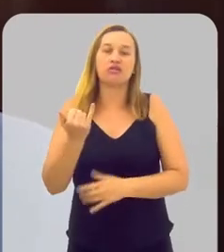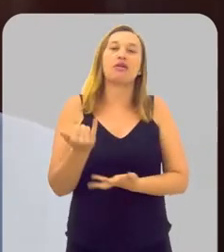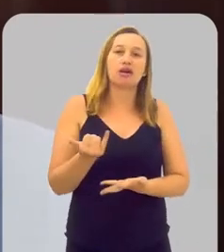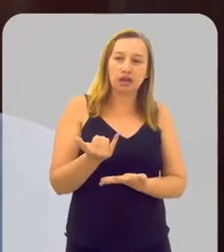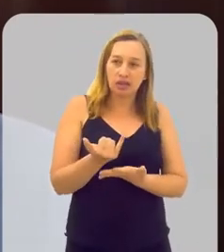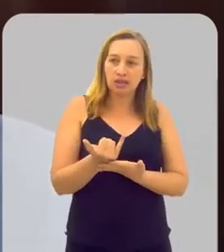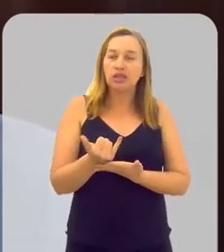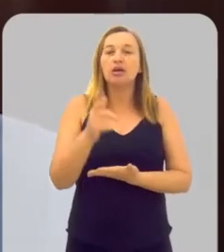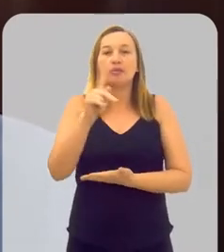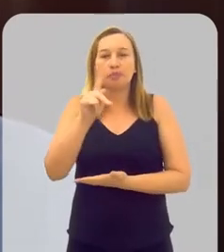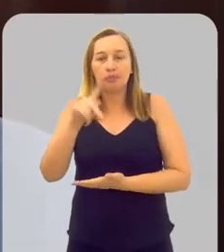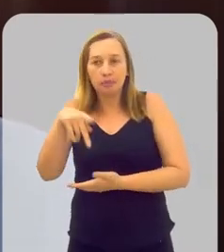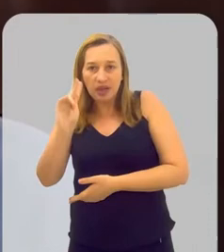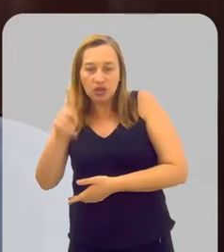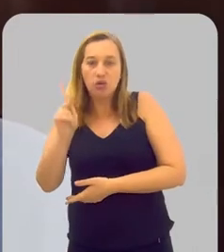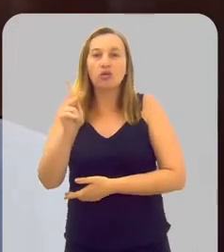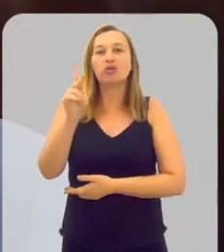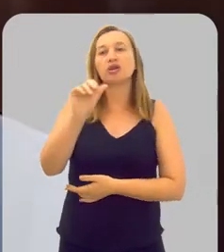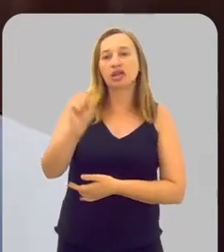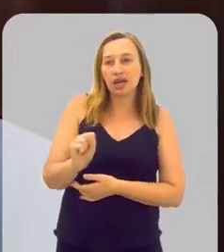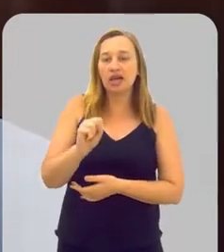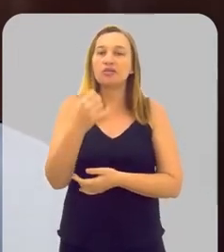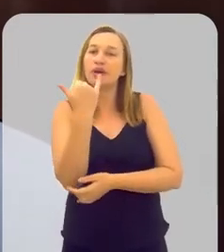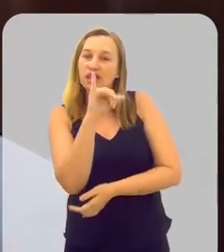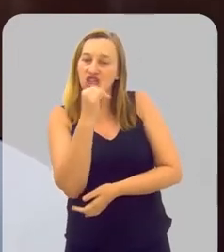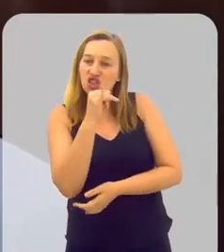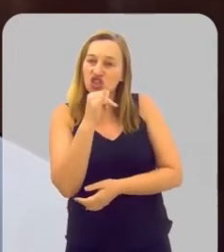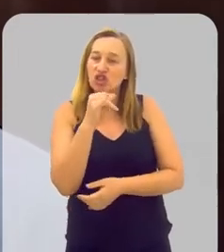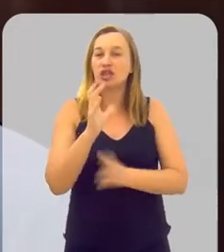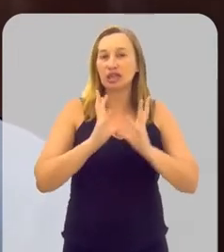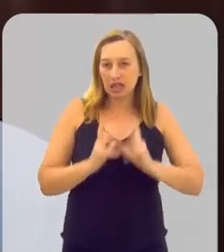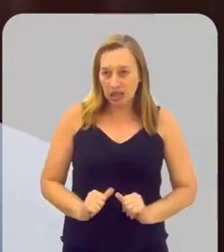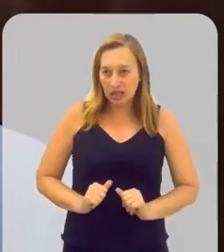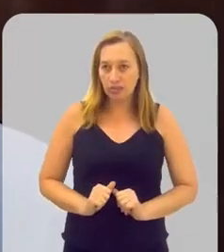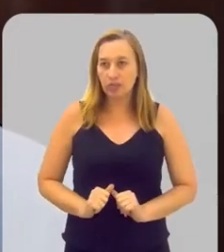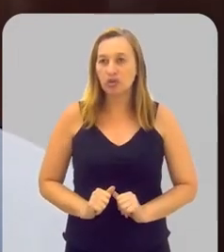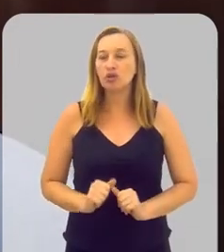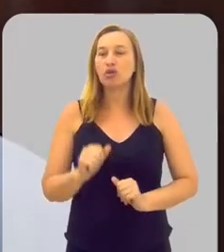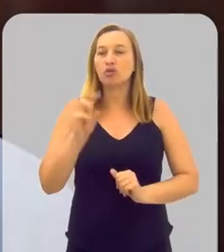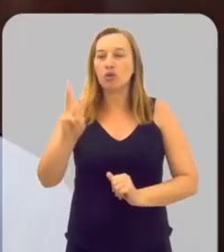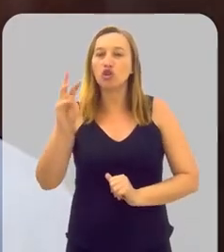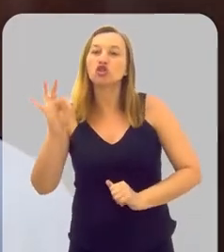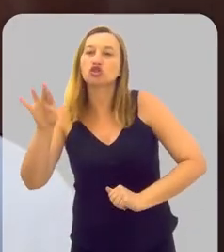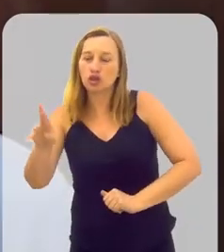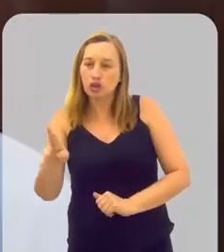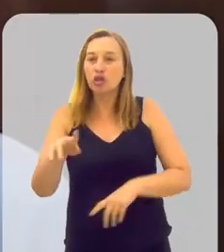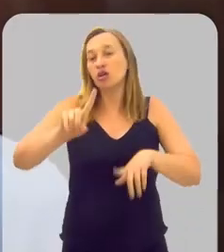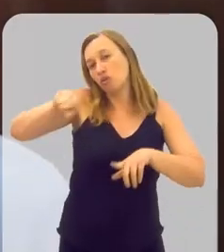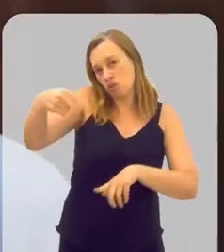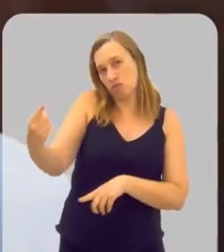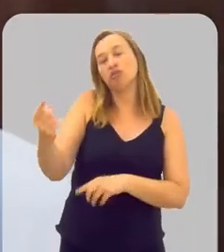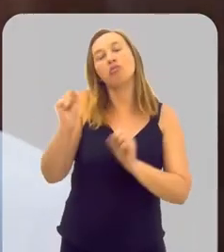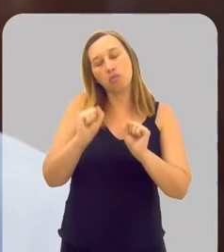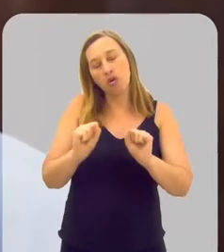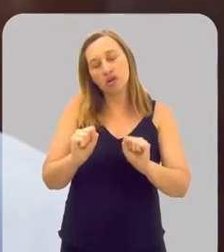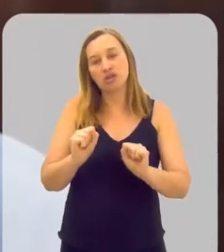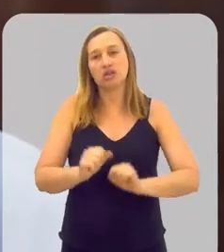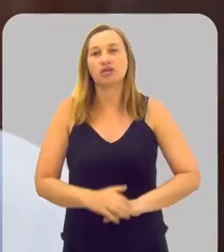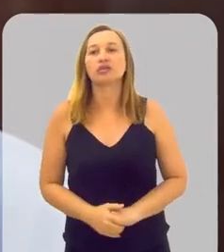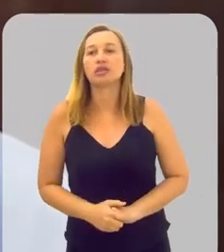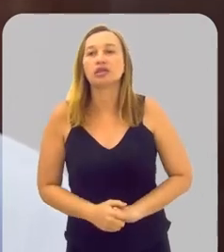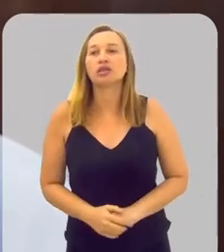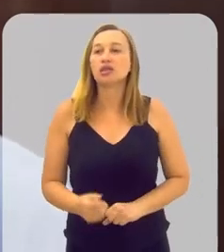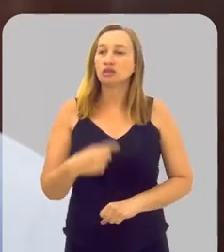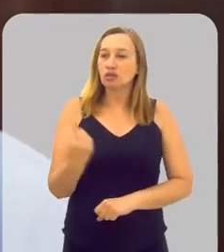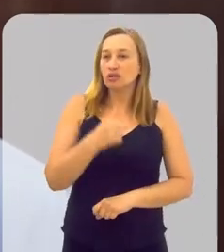aproveitar essa capacidade de atendimento do petróleo e gás para energias renováveis, offshore, outras